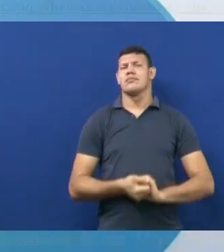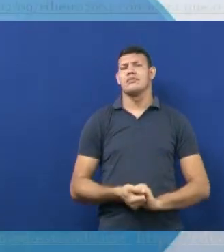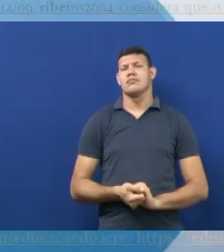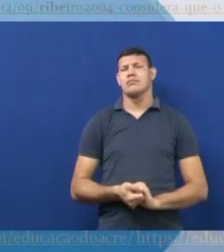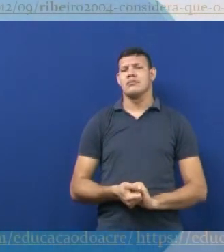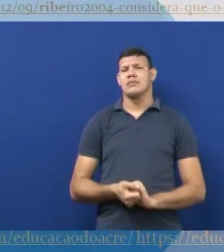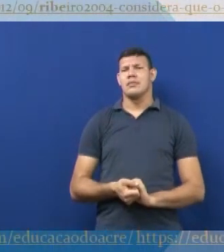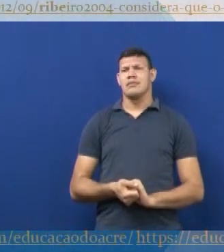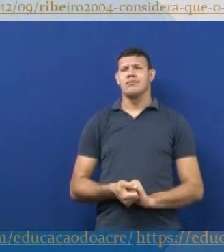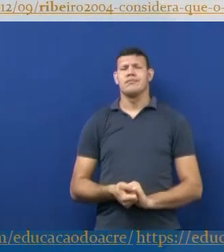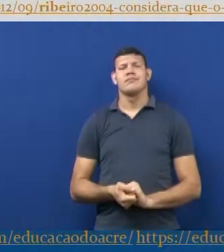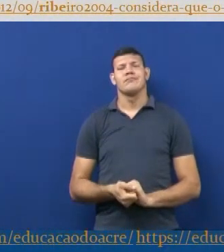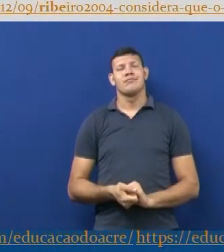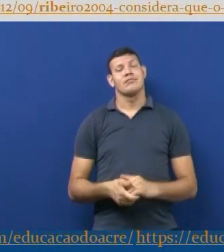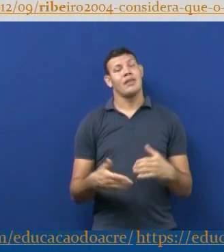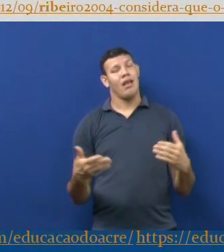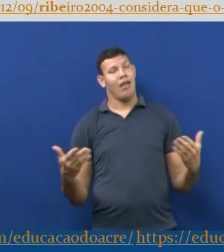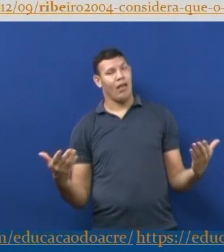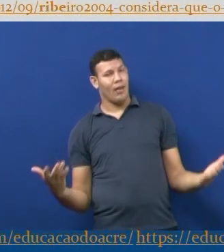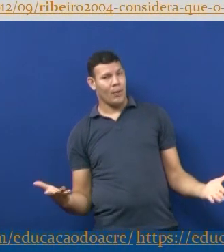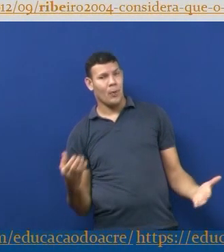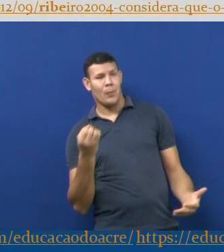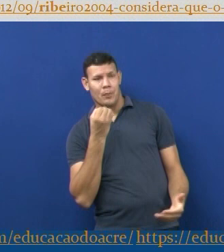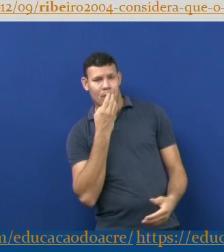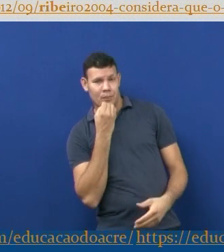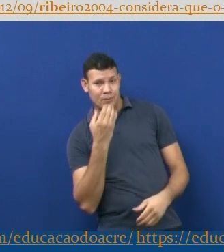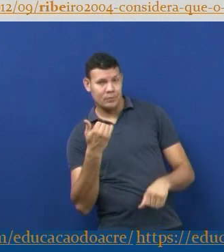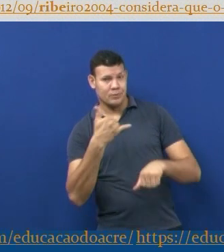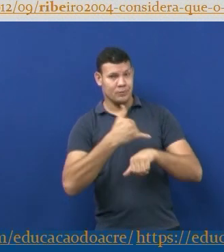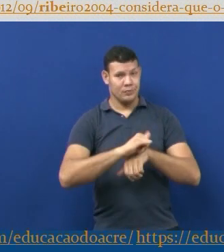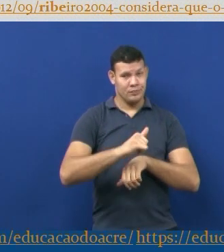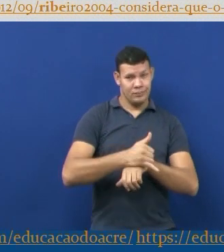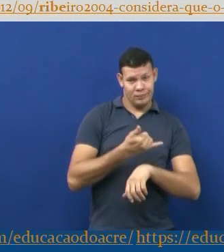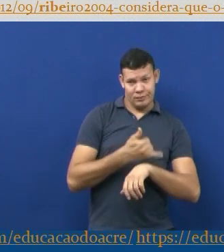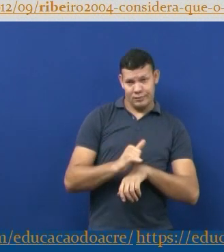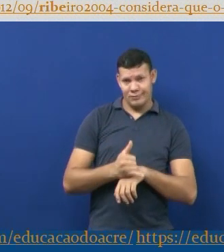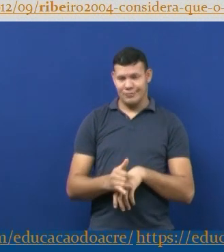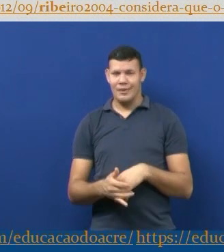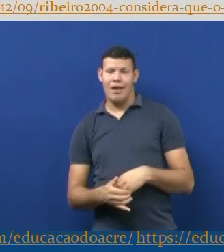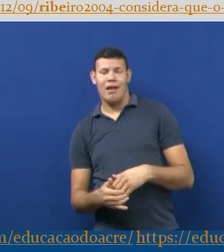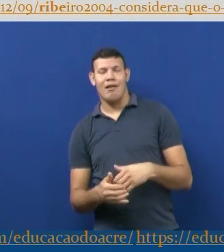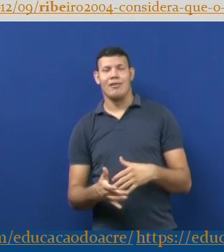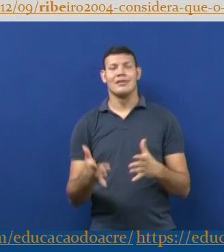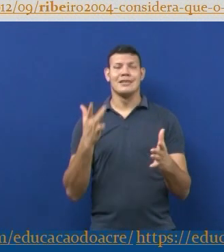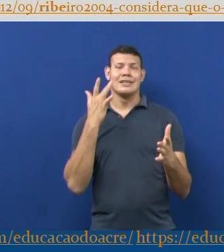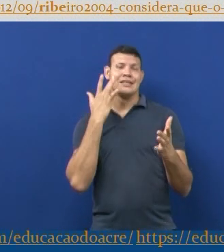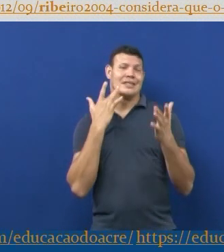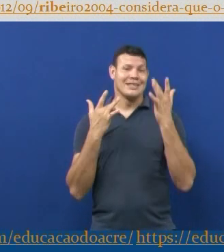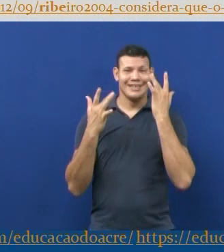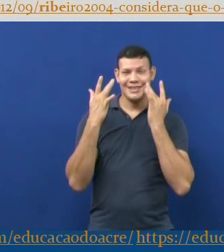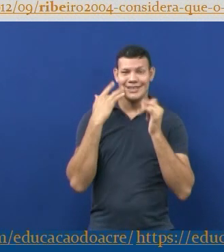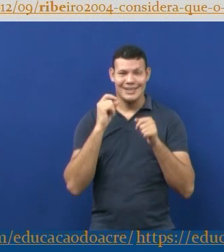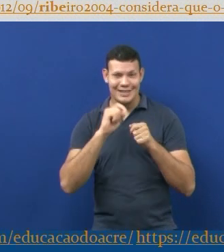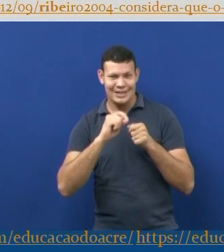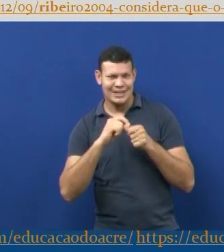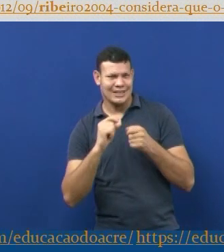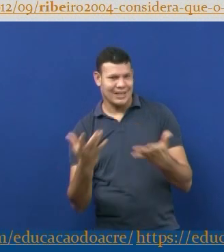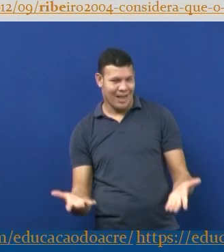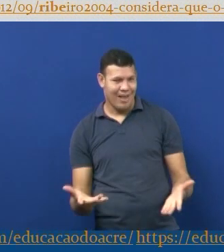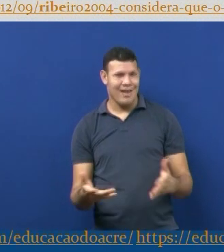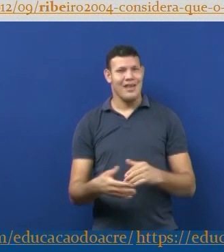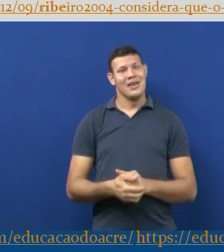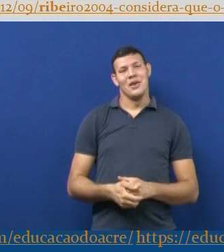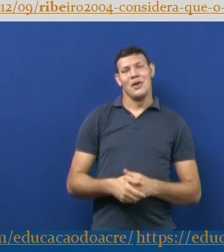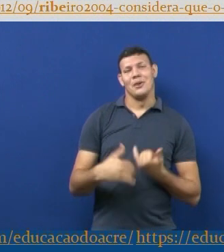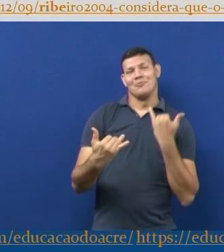E uma maneira muito legal, uma técnica para se fazer teatro, brincando, se divertindo e aprender a fazer teatro, é